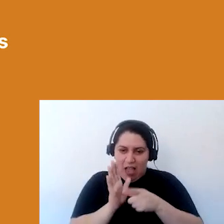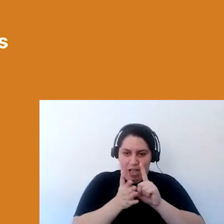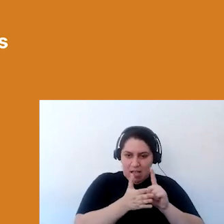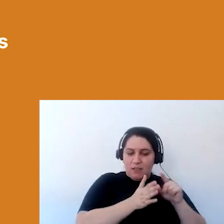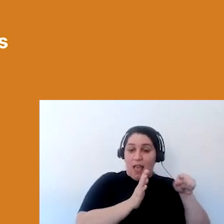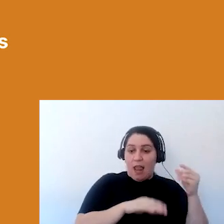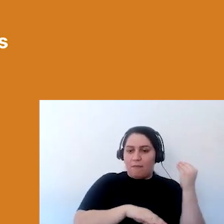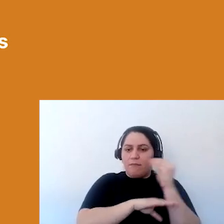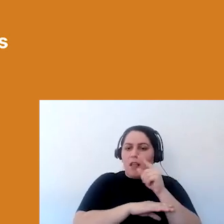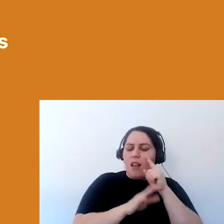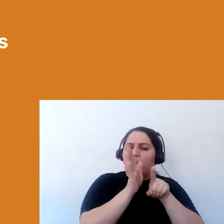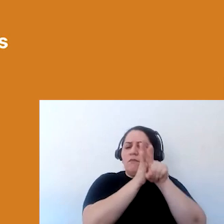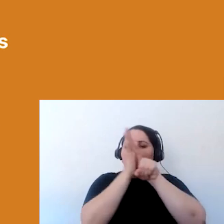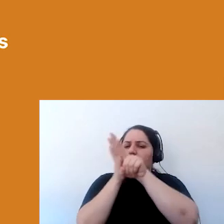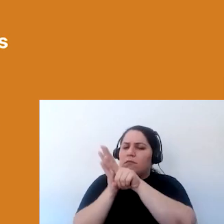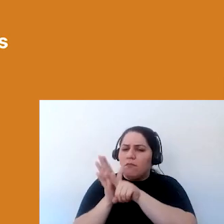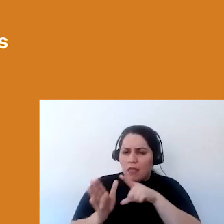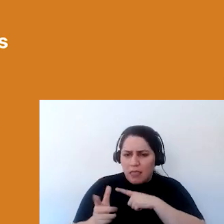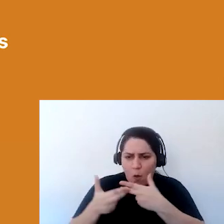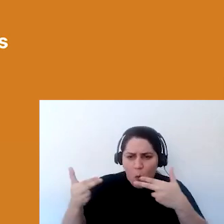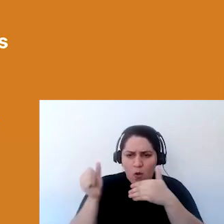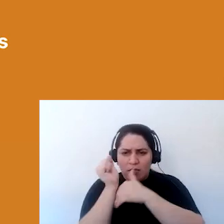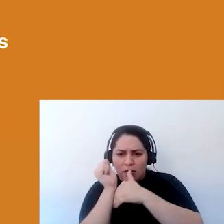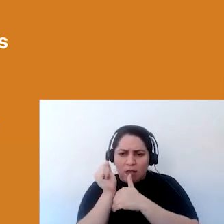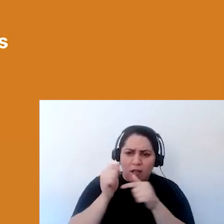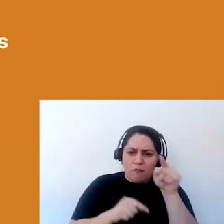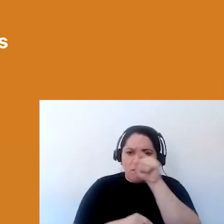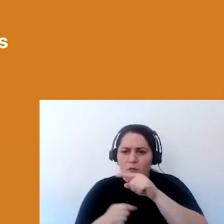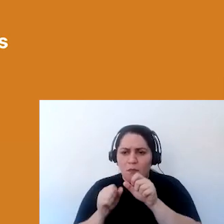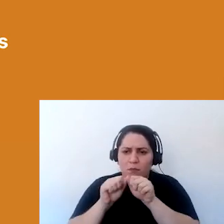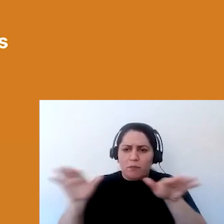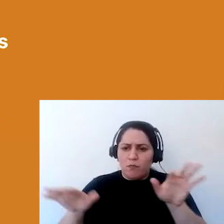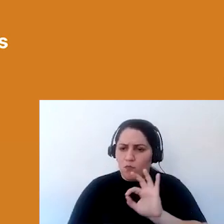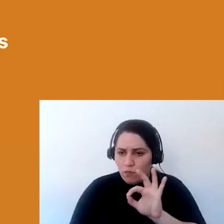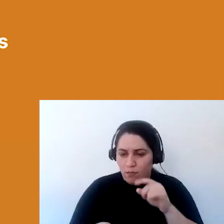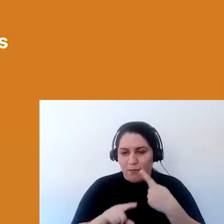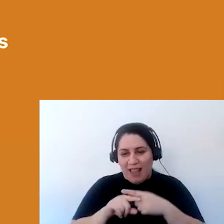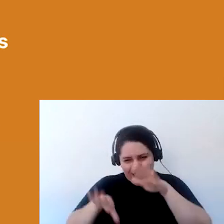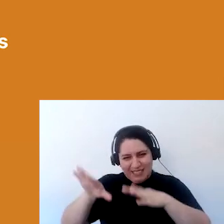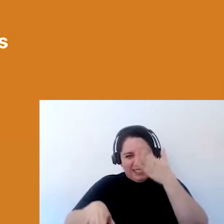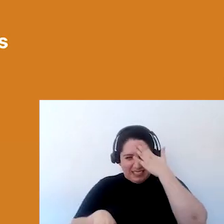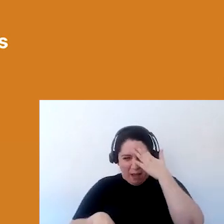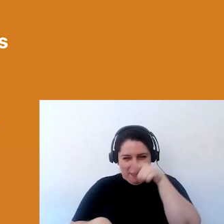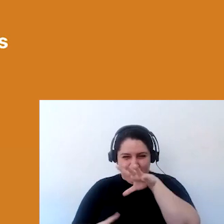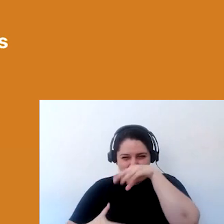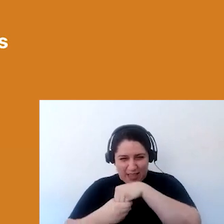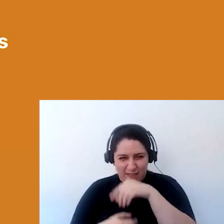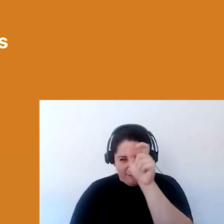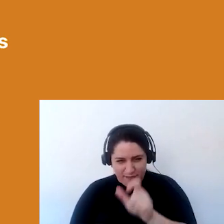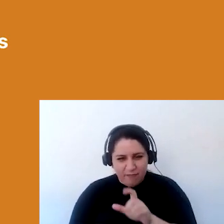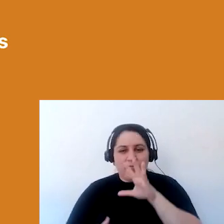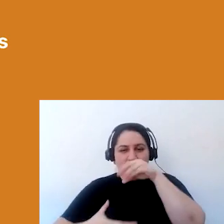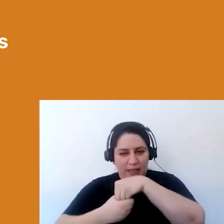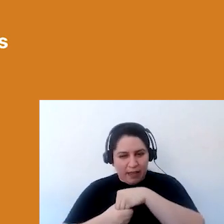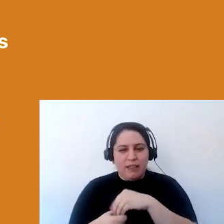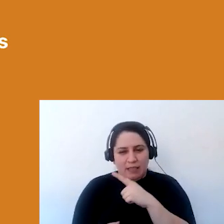se tem algum segredo subindo. Isso é importante porque é comum no código ter segredos, né, chaves que a gente usa para se comunicar com